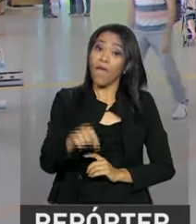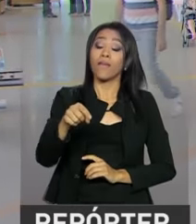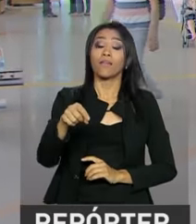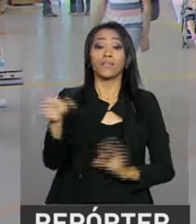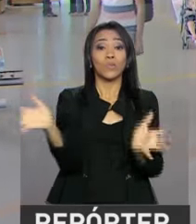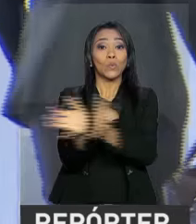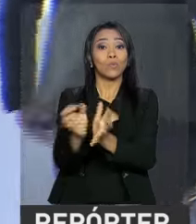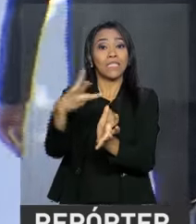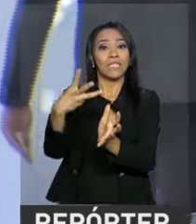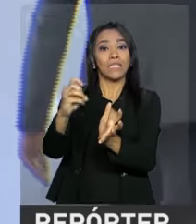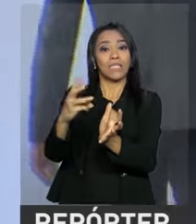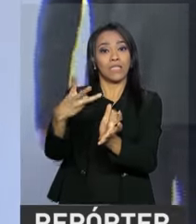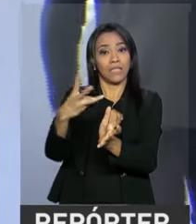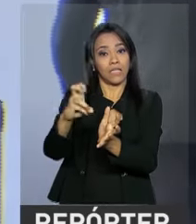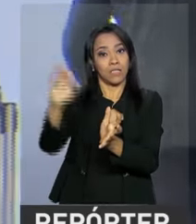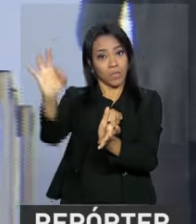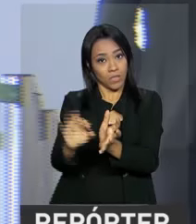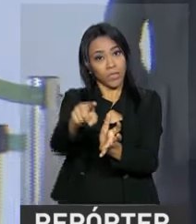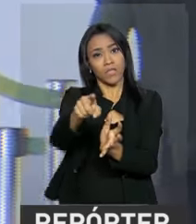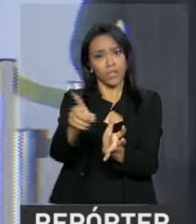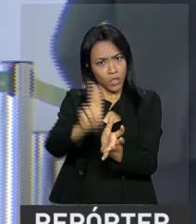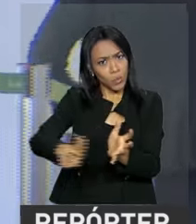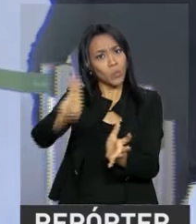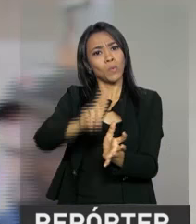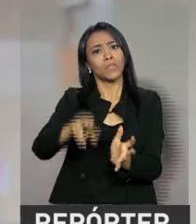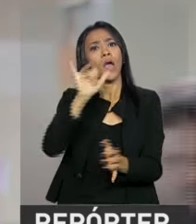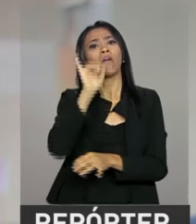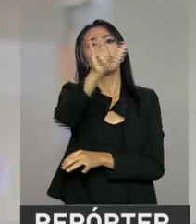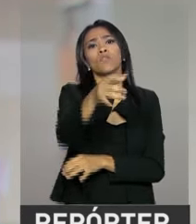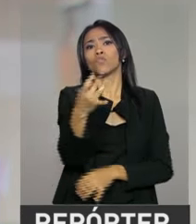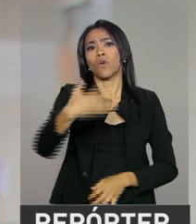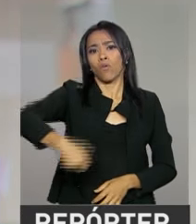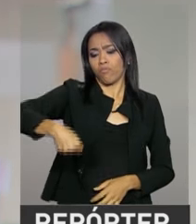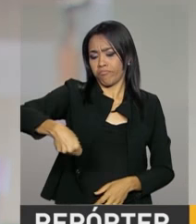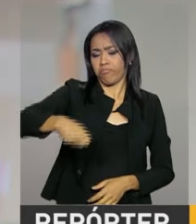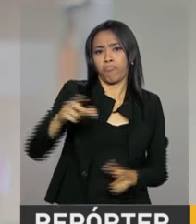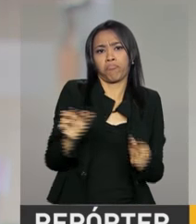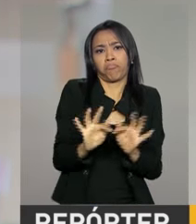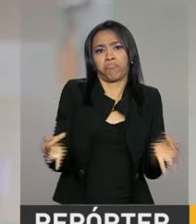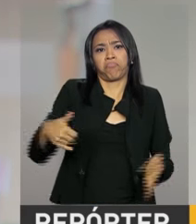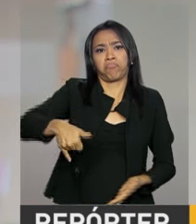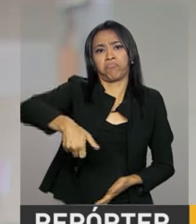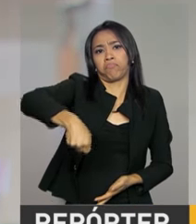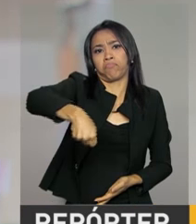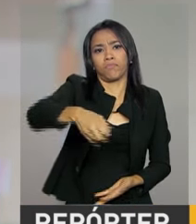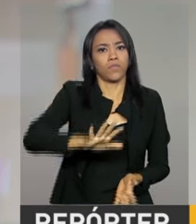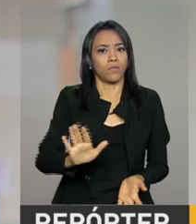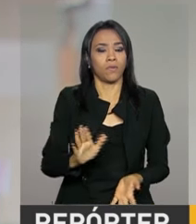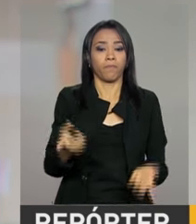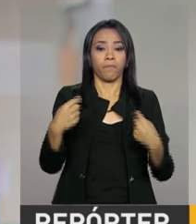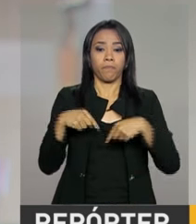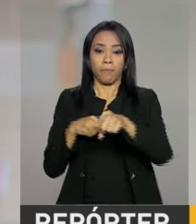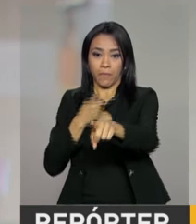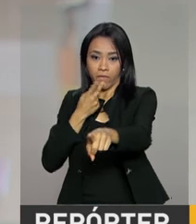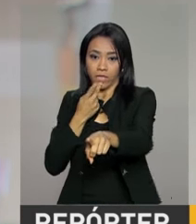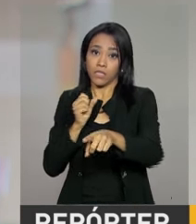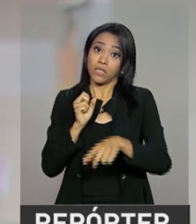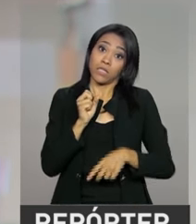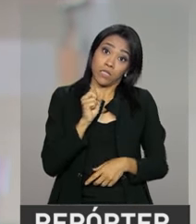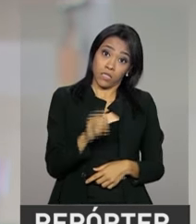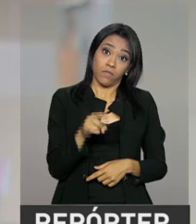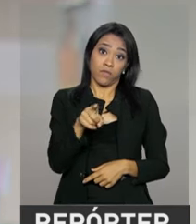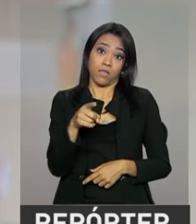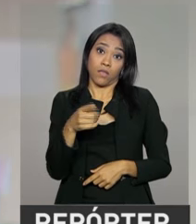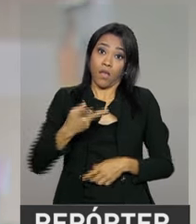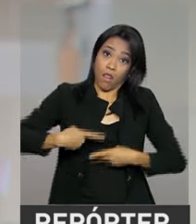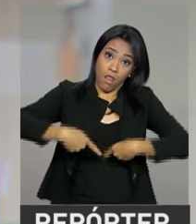dos passageiros brasileiros que viajam de avião só com a bagagem de mão do ponto de vista lógico se para você a vantagem é